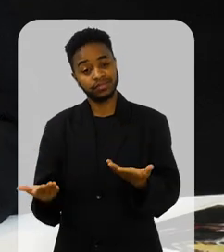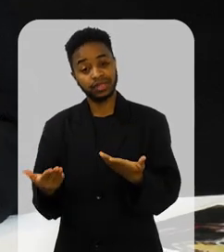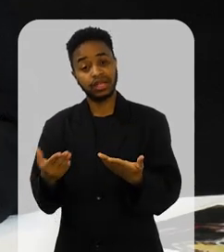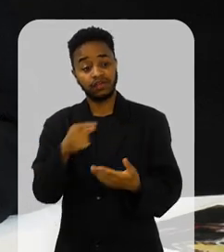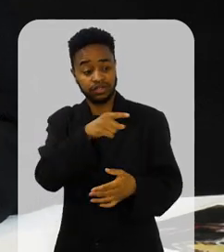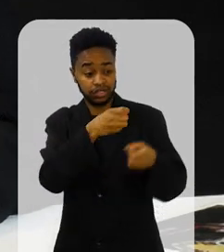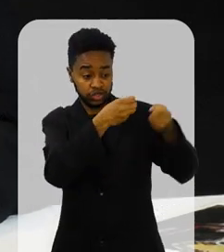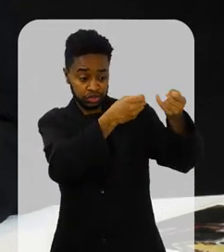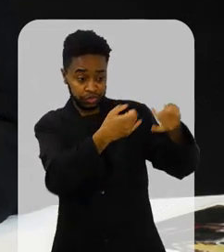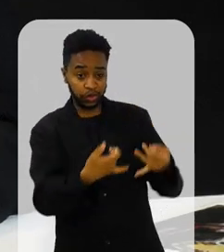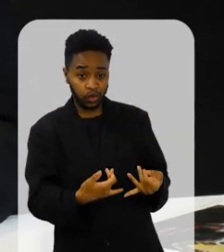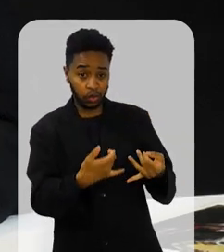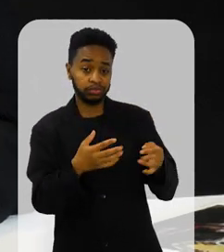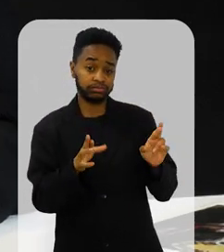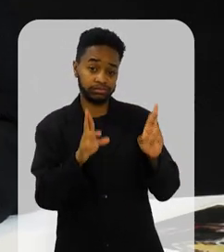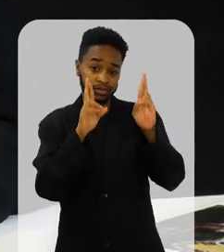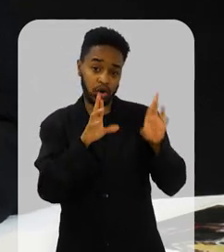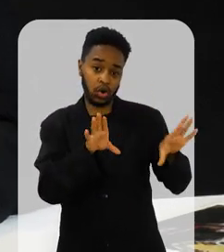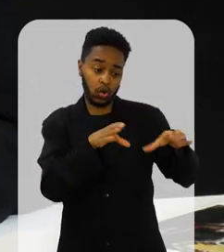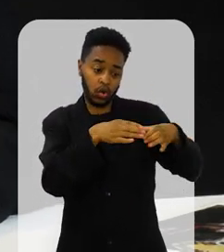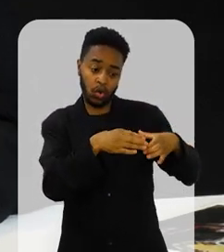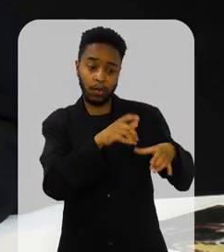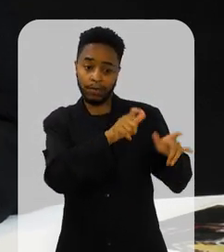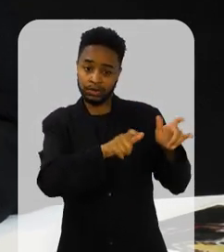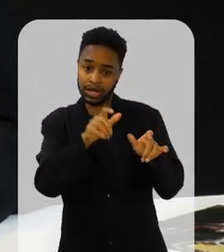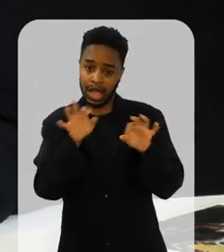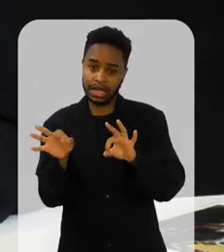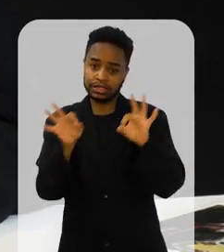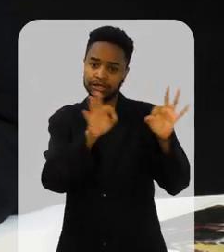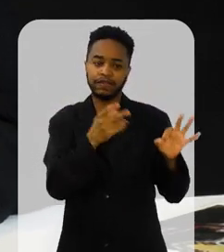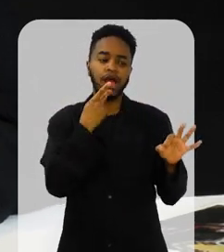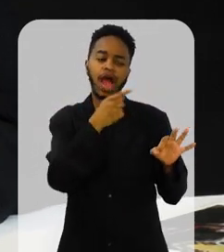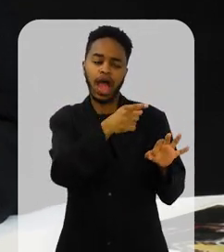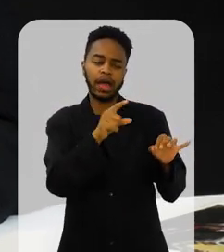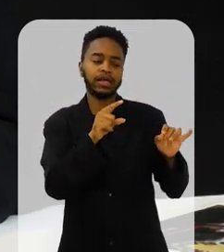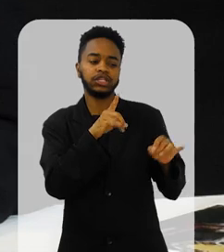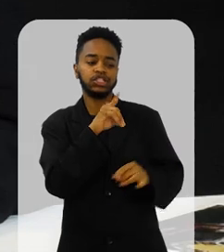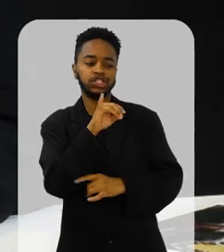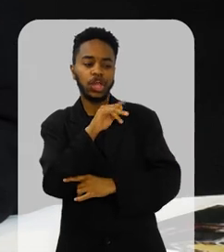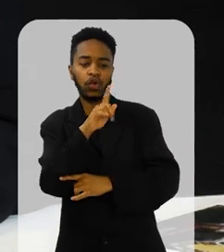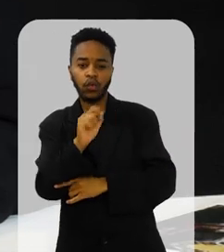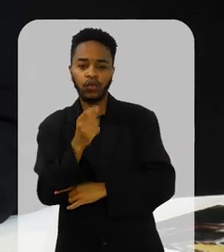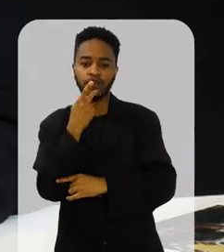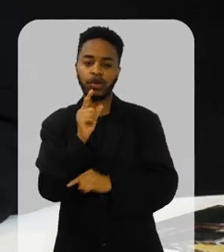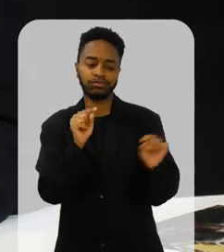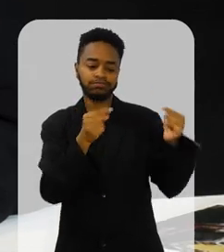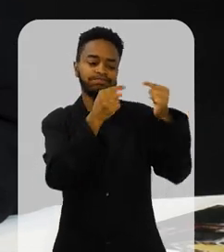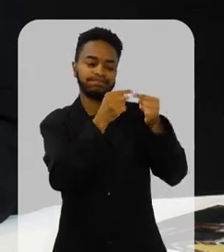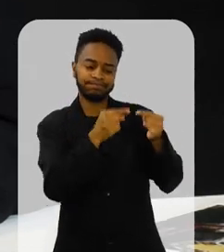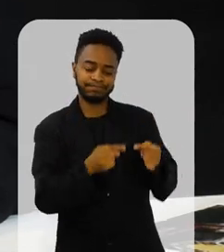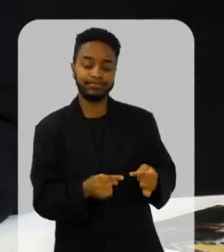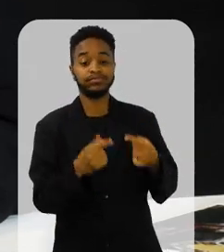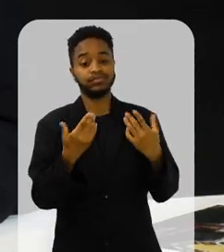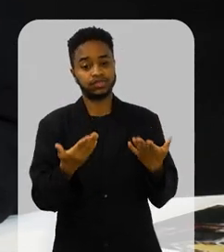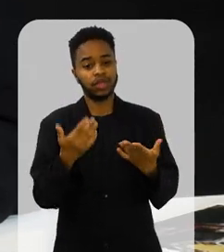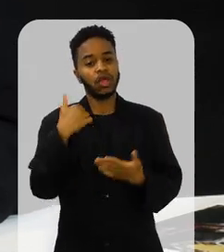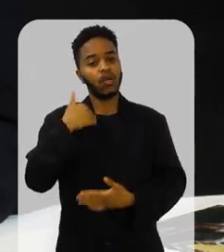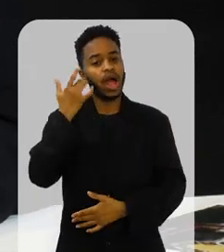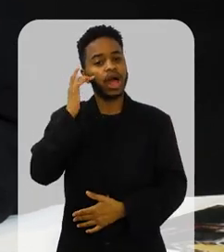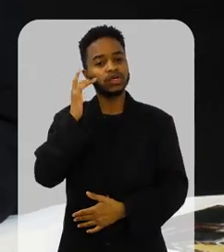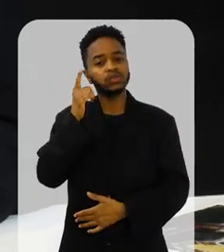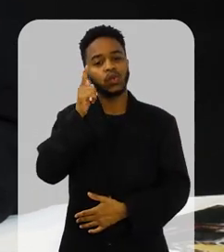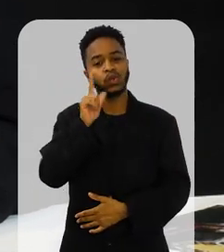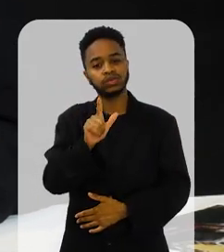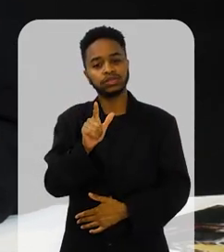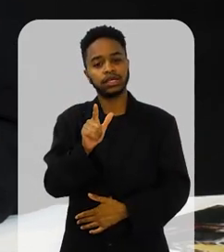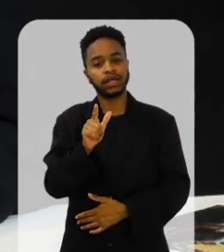com esses teus esclarecimentos, eu espero que o nosso público já vá, aquilo que o Diego falou lá, está aqui acontecendo, está aqui. Então, acho que isso vai abrir